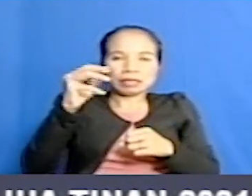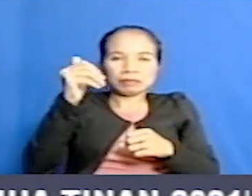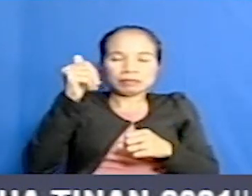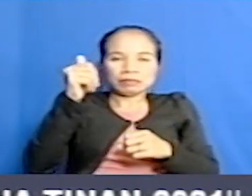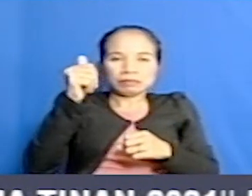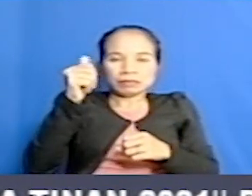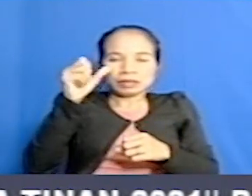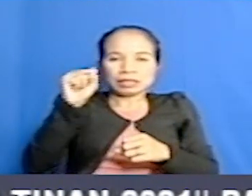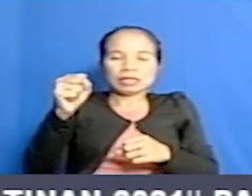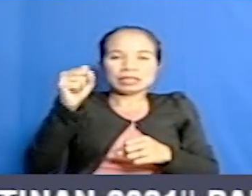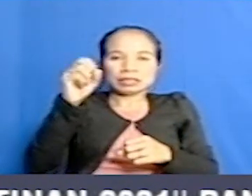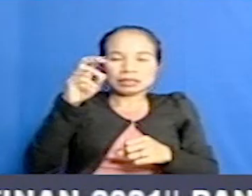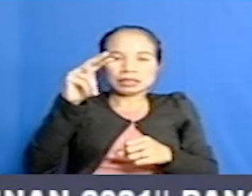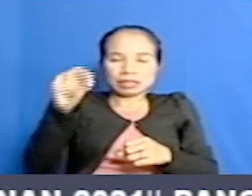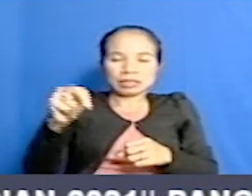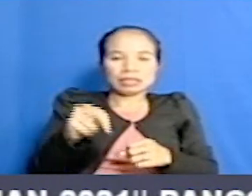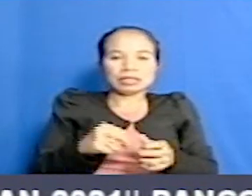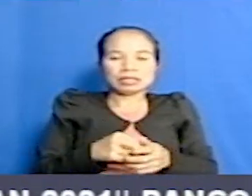do sia sia nulo recensia.